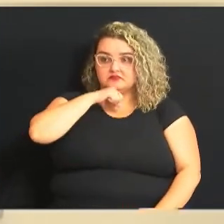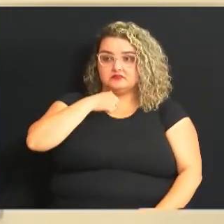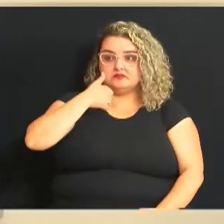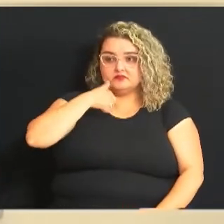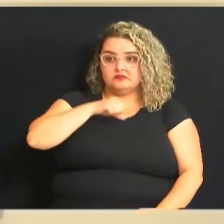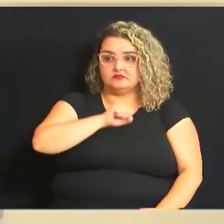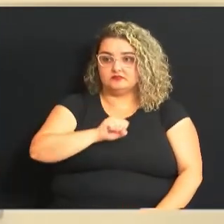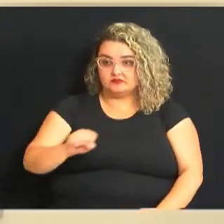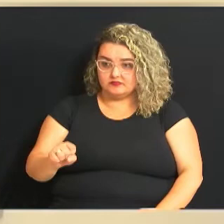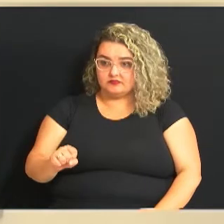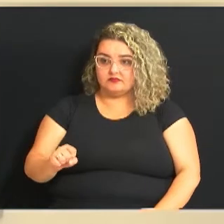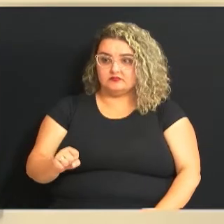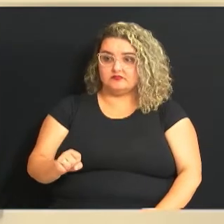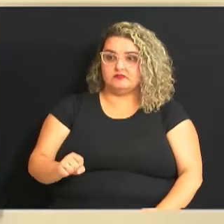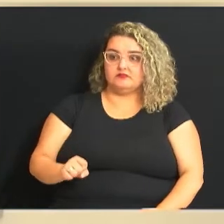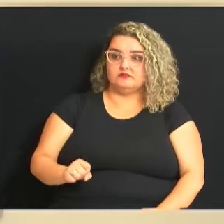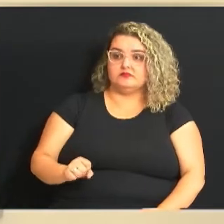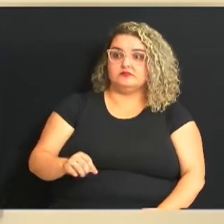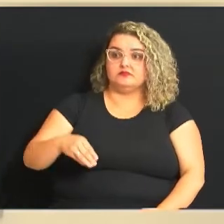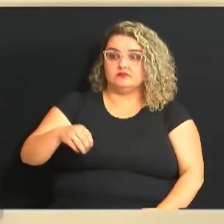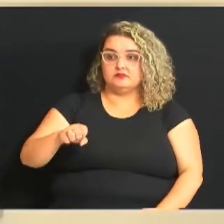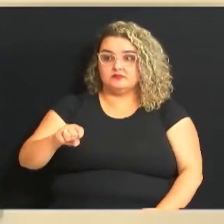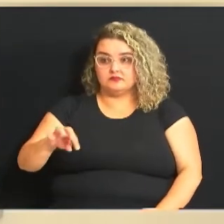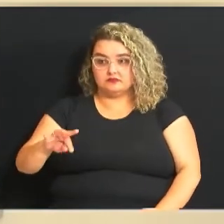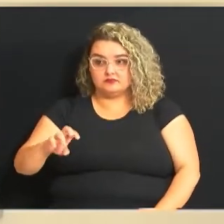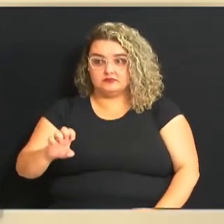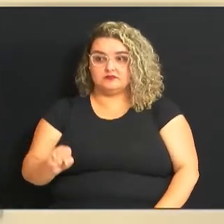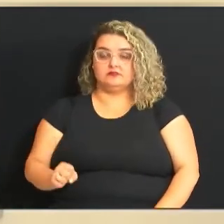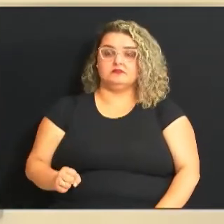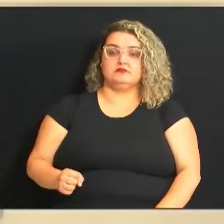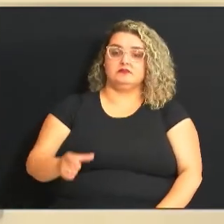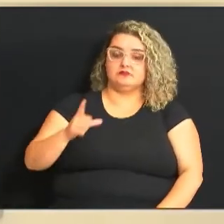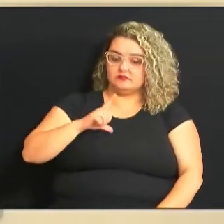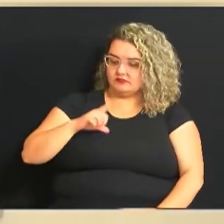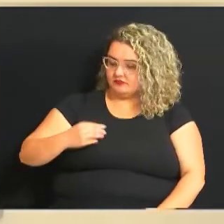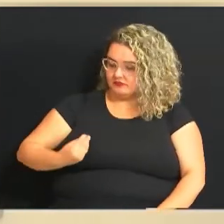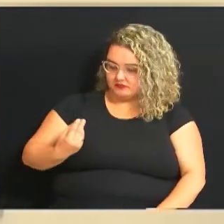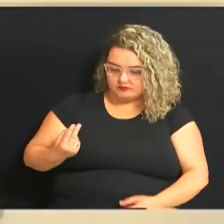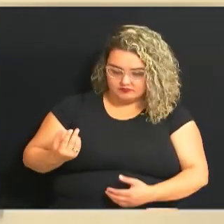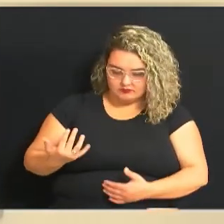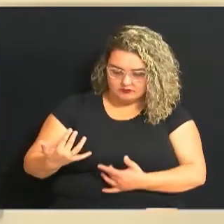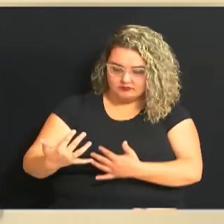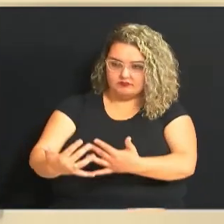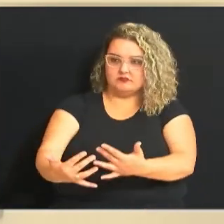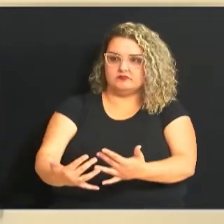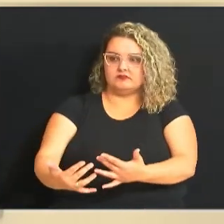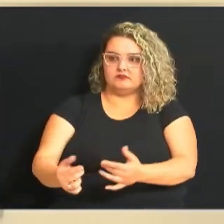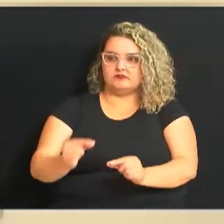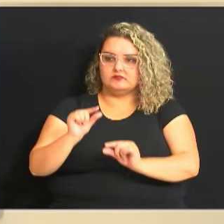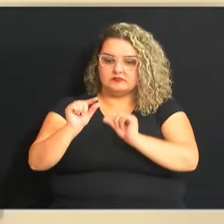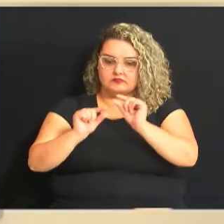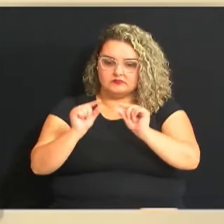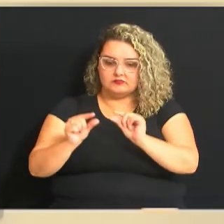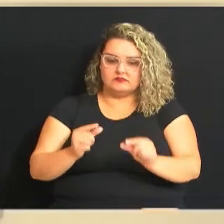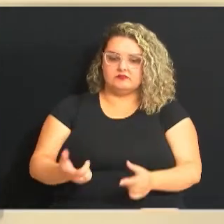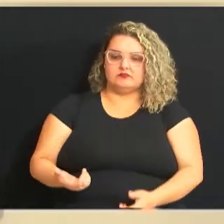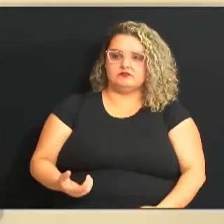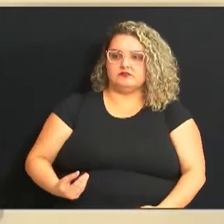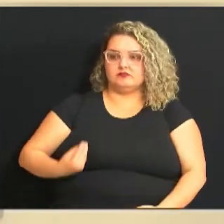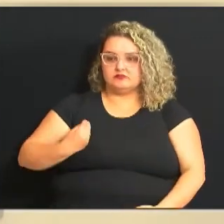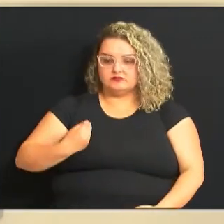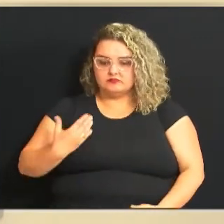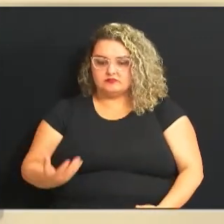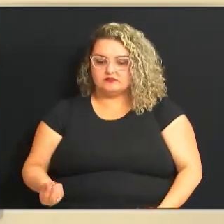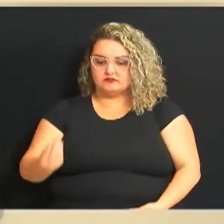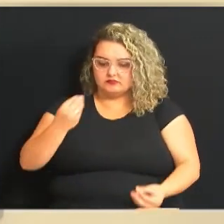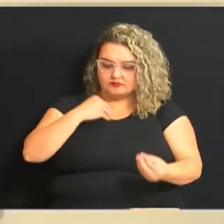repensar esse modelo de distribuição dos medicamentos. O Centro de Referência oferece serviços como testes rápidos para